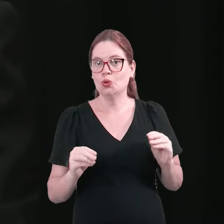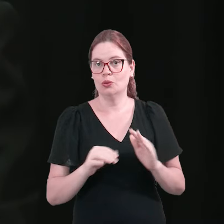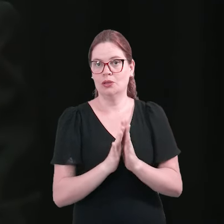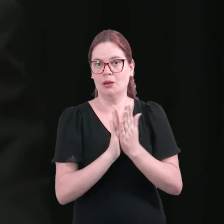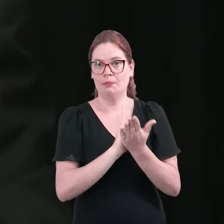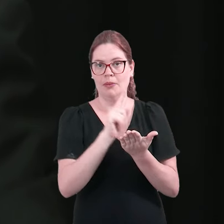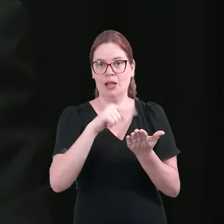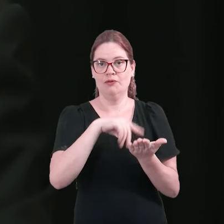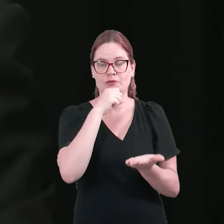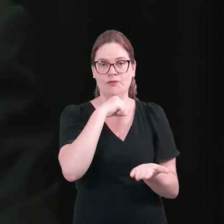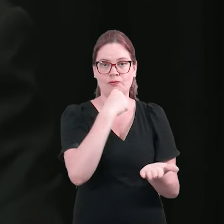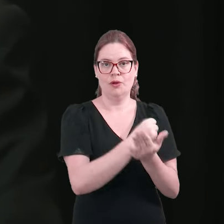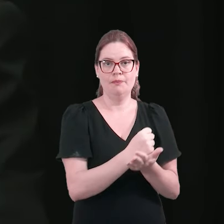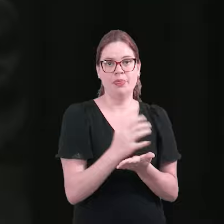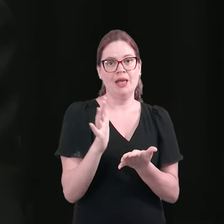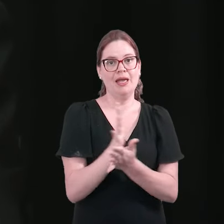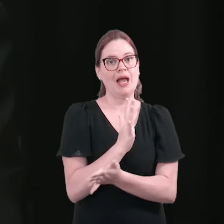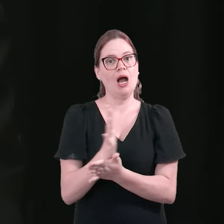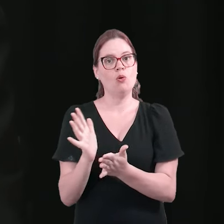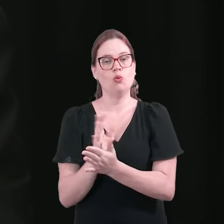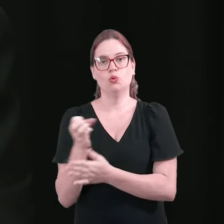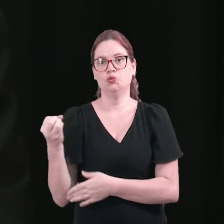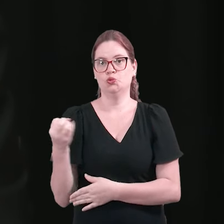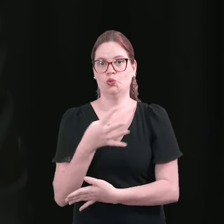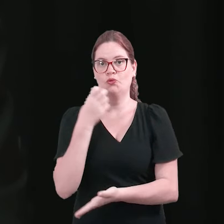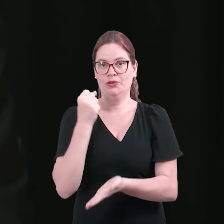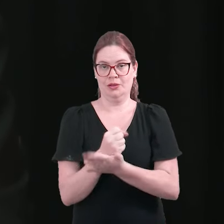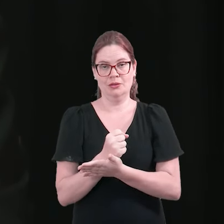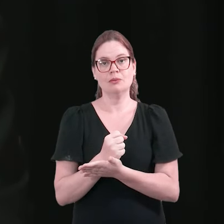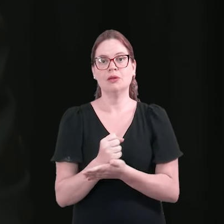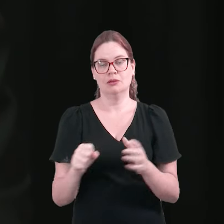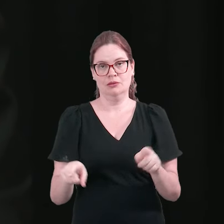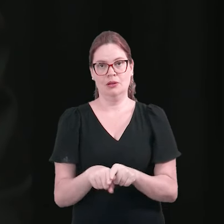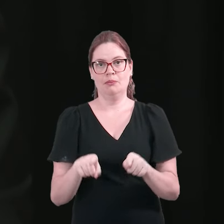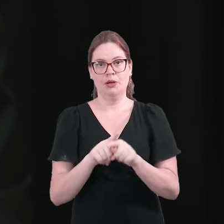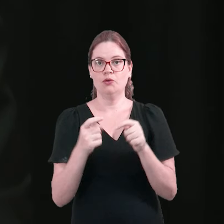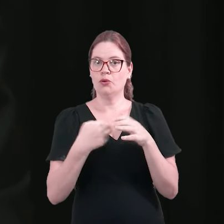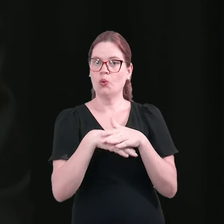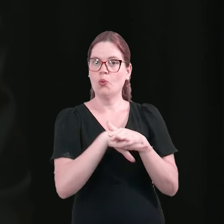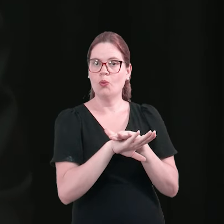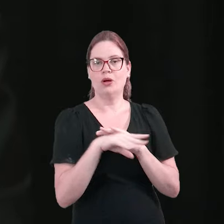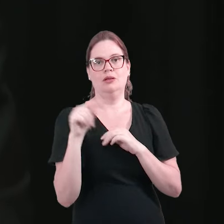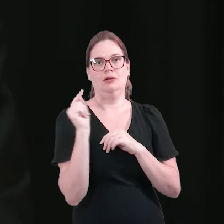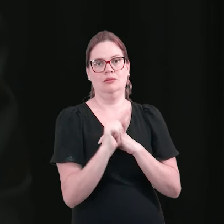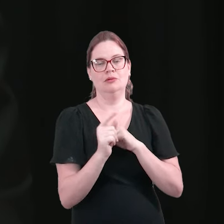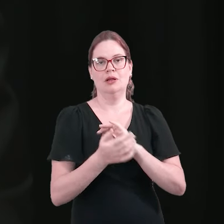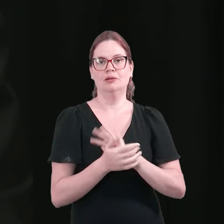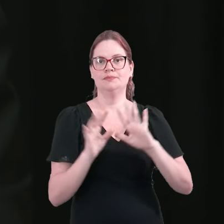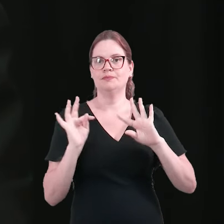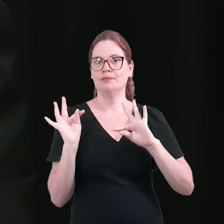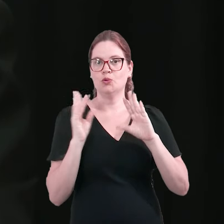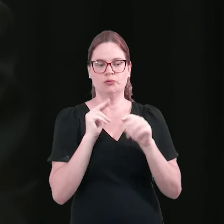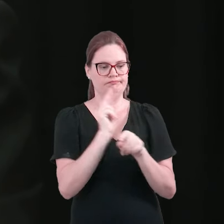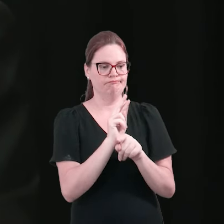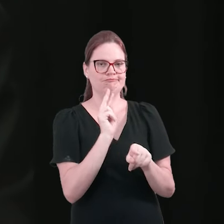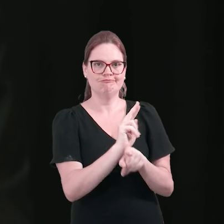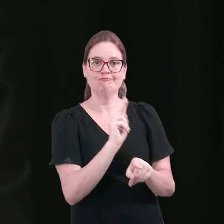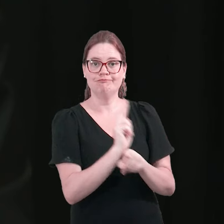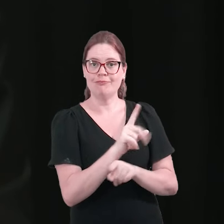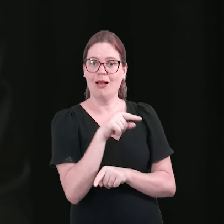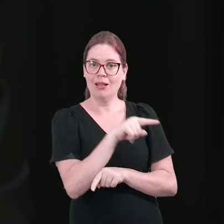palavra do Velho Testamento e alguns do Novo Testamento, ali que foram guardados e foram